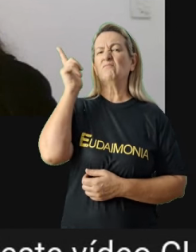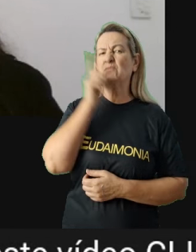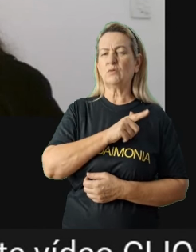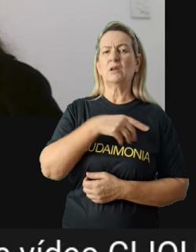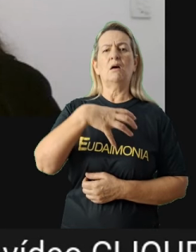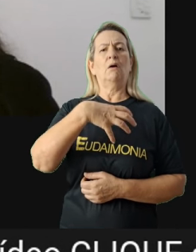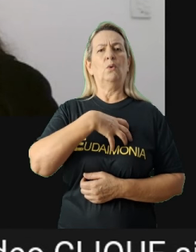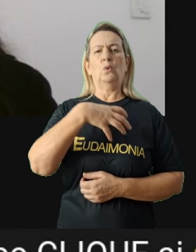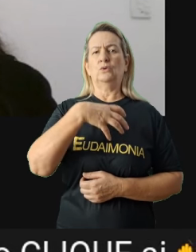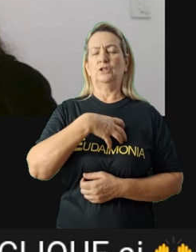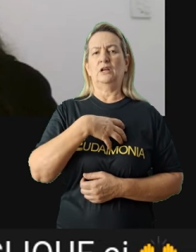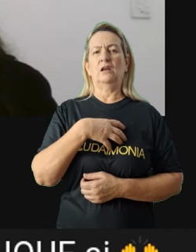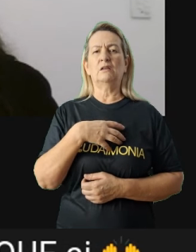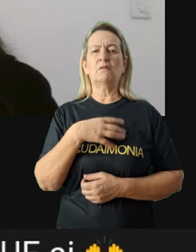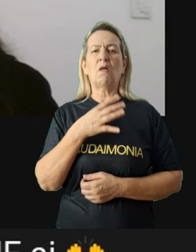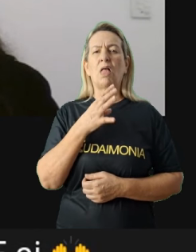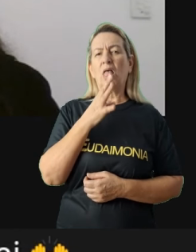conseguiu um meio